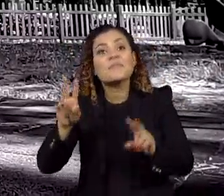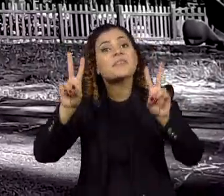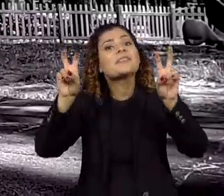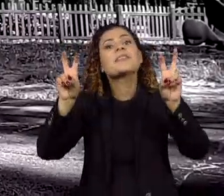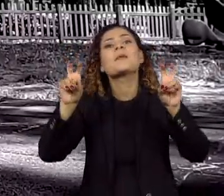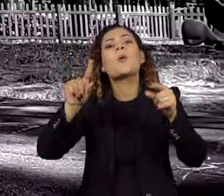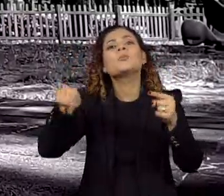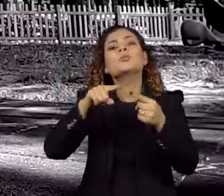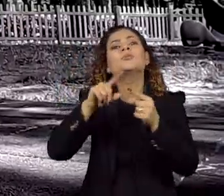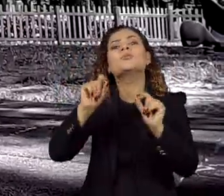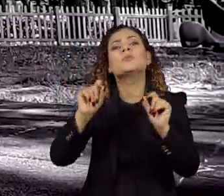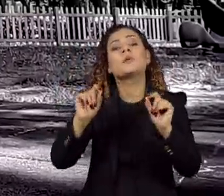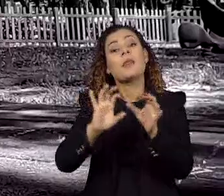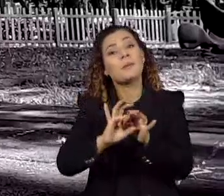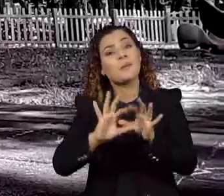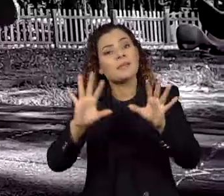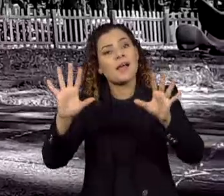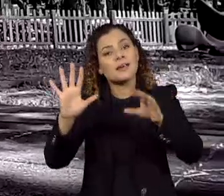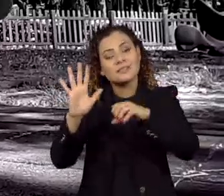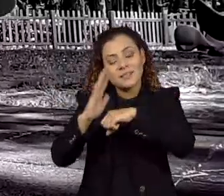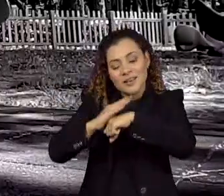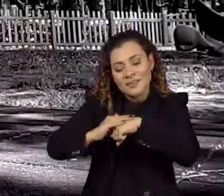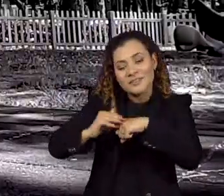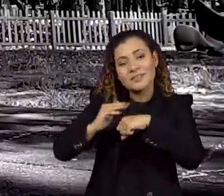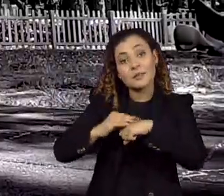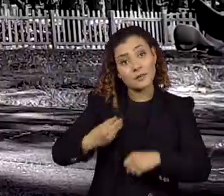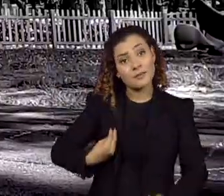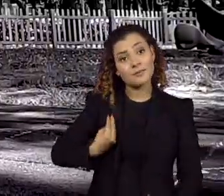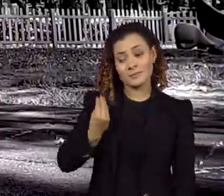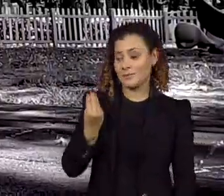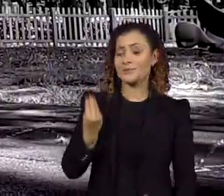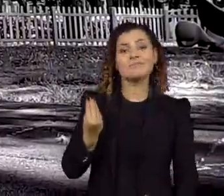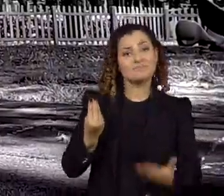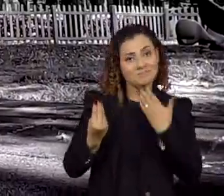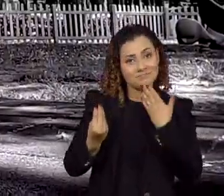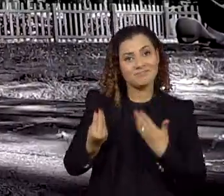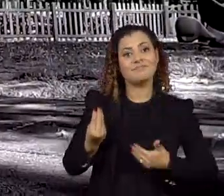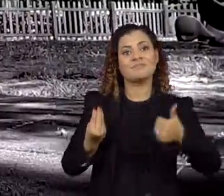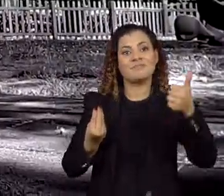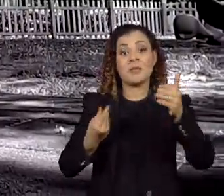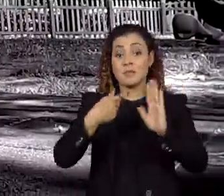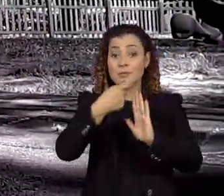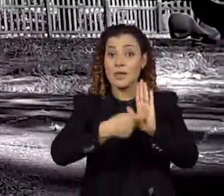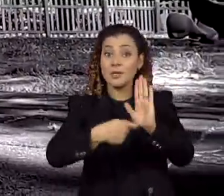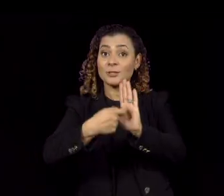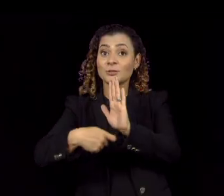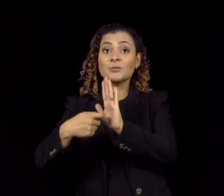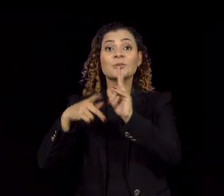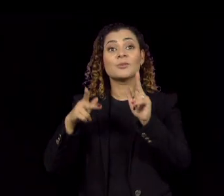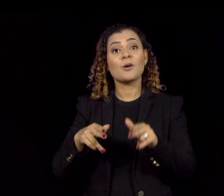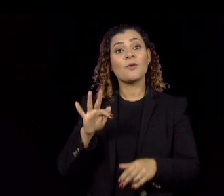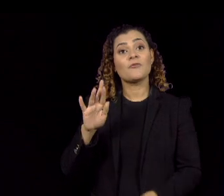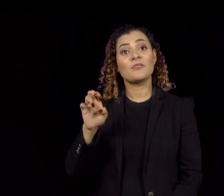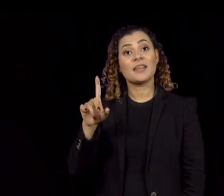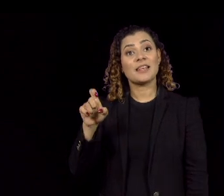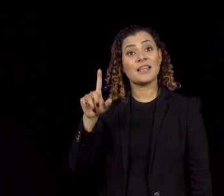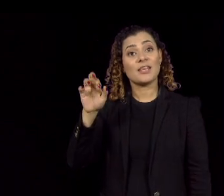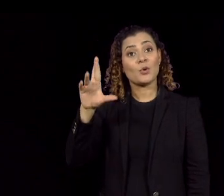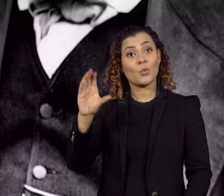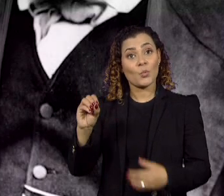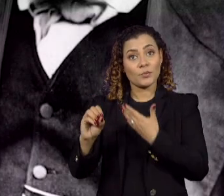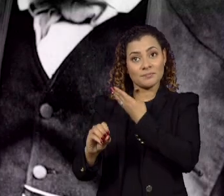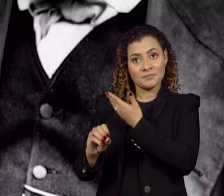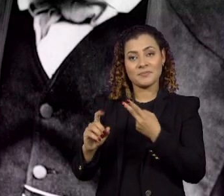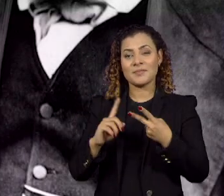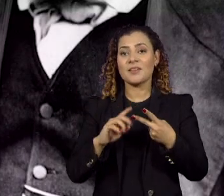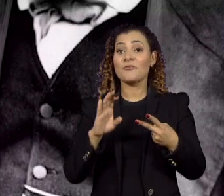liberdade, afetividade e de uma vida melhor, baseando-se em textos de autores como Federico Garcia Lorca e